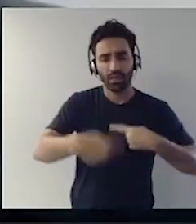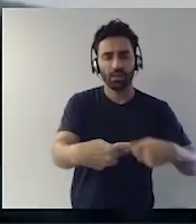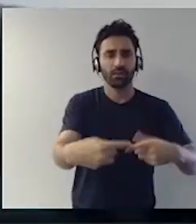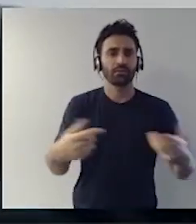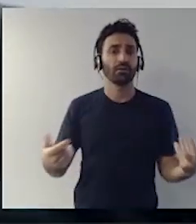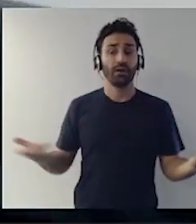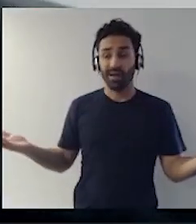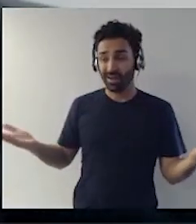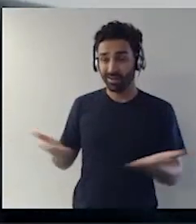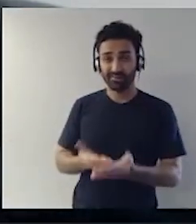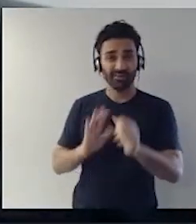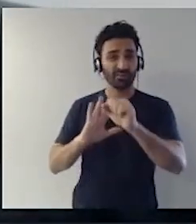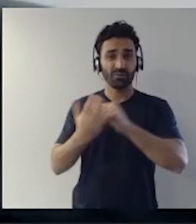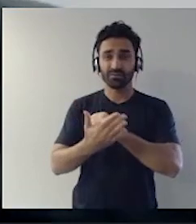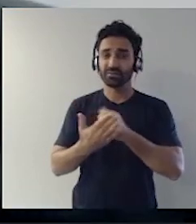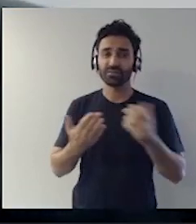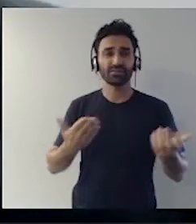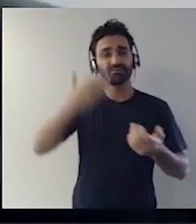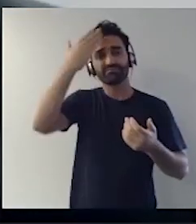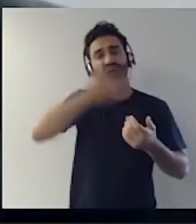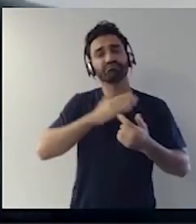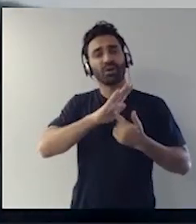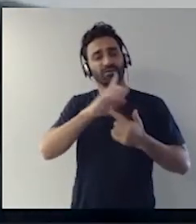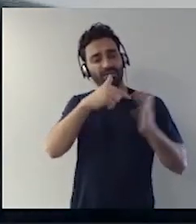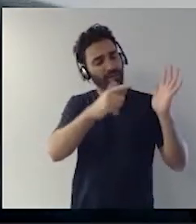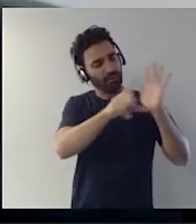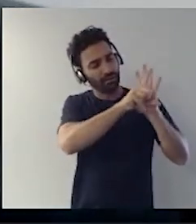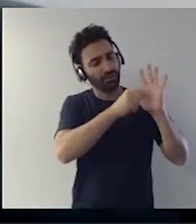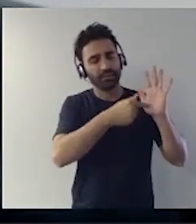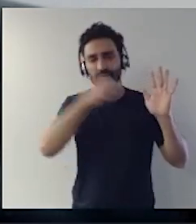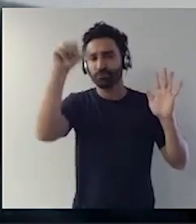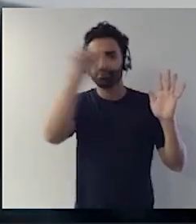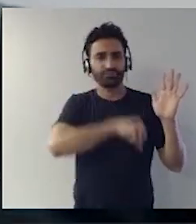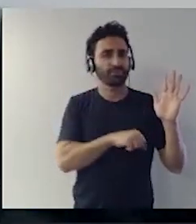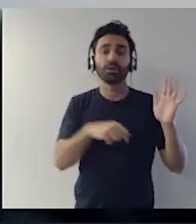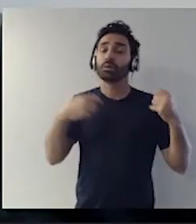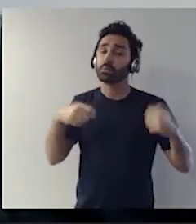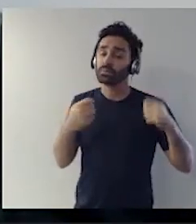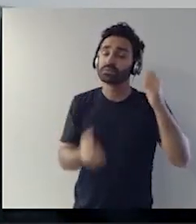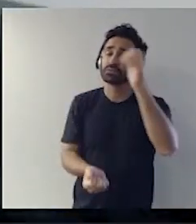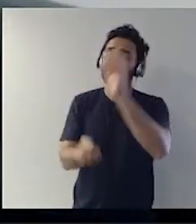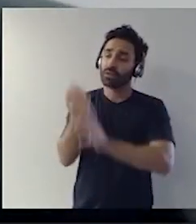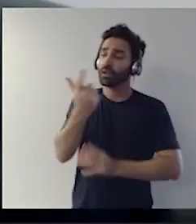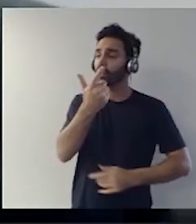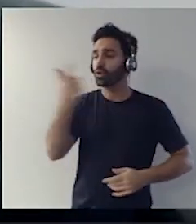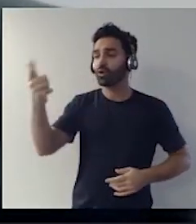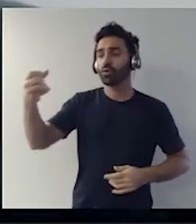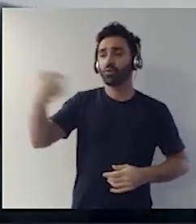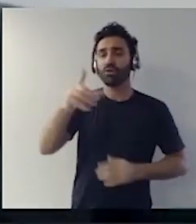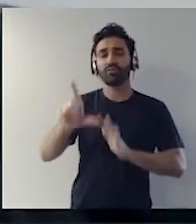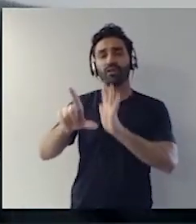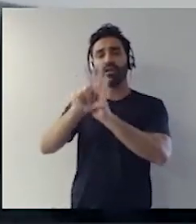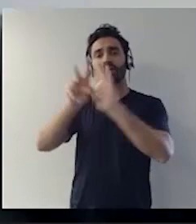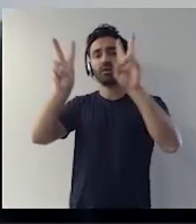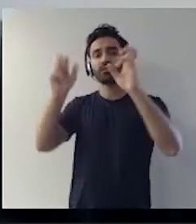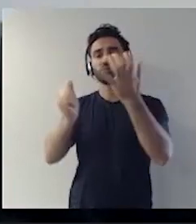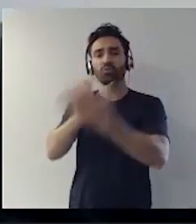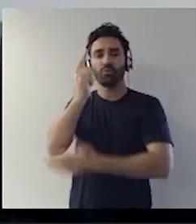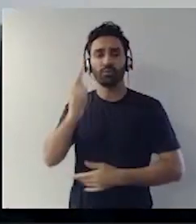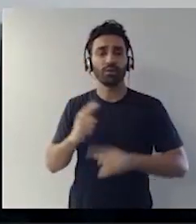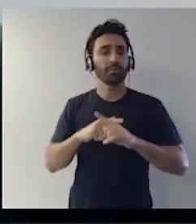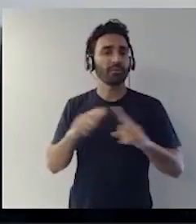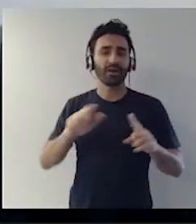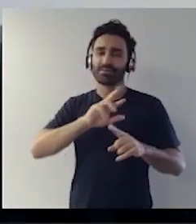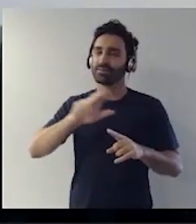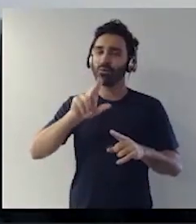com a Covid-19 ficou mais evidente o quanto nós precisamos de uma lei geral de compras novas e, com todo respeito, não é o projeto que está